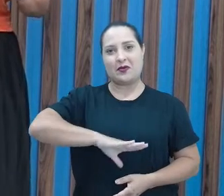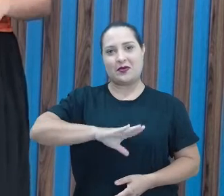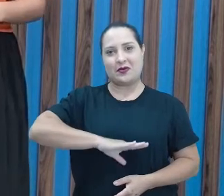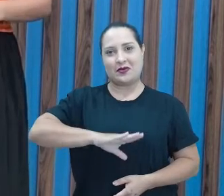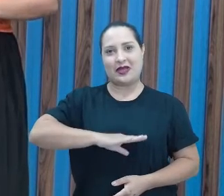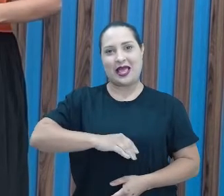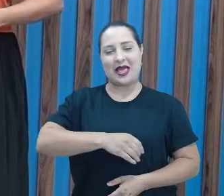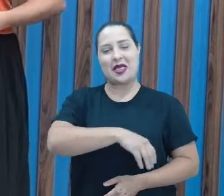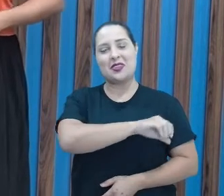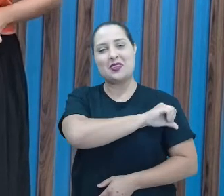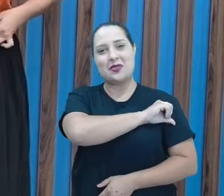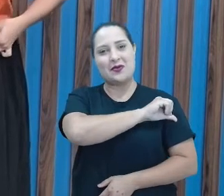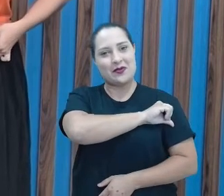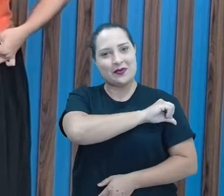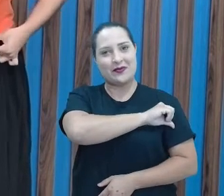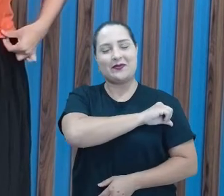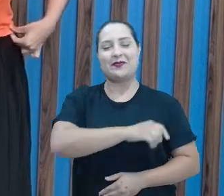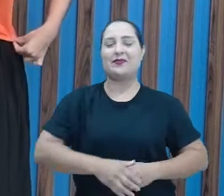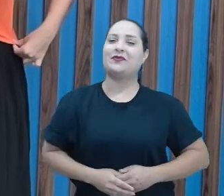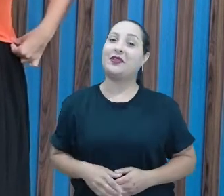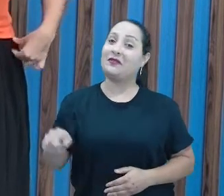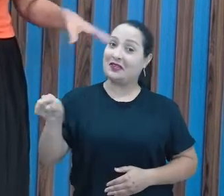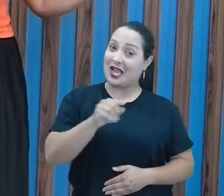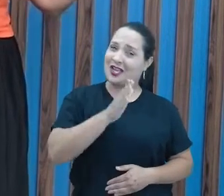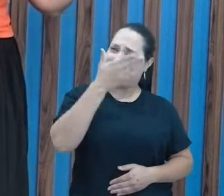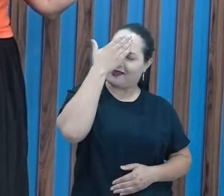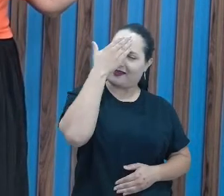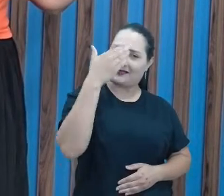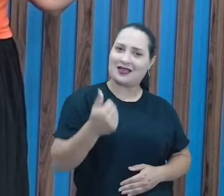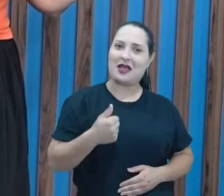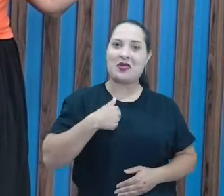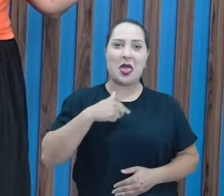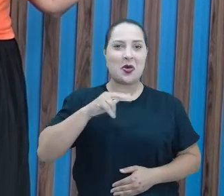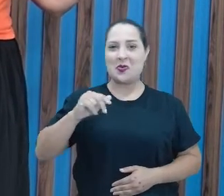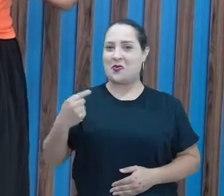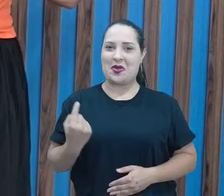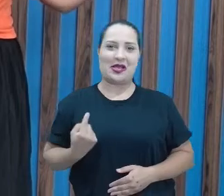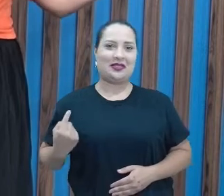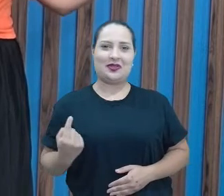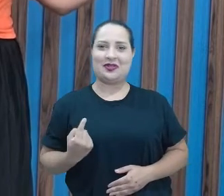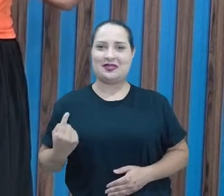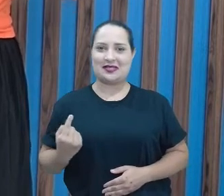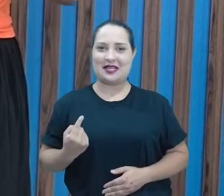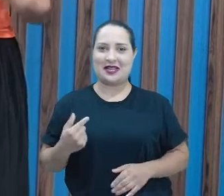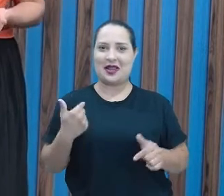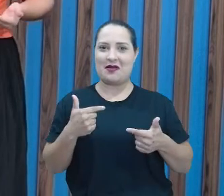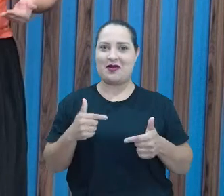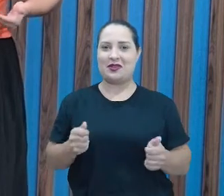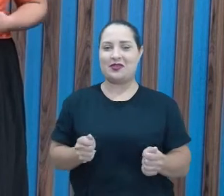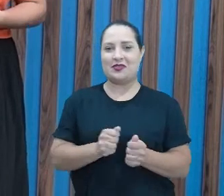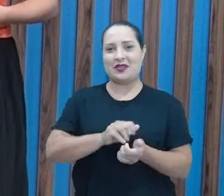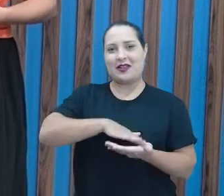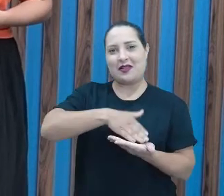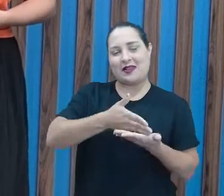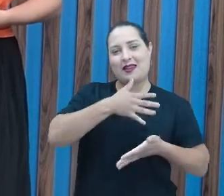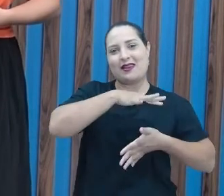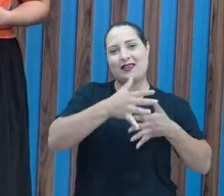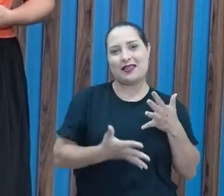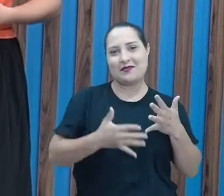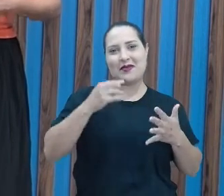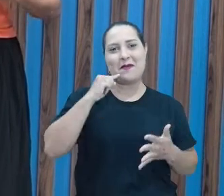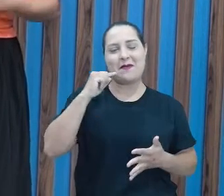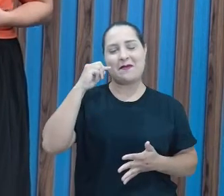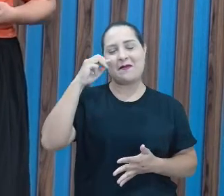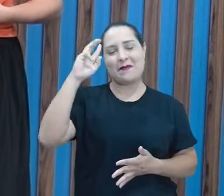no 9º ano. E como vocês sabem, eu nunca estou sozinha. E hoje quem fará a nossa tradução para Libras é